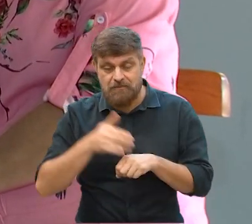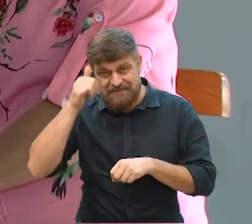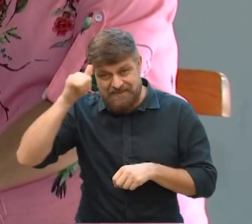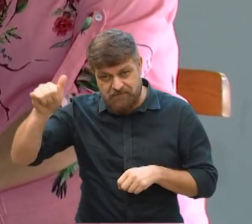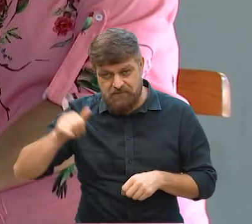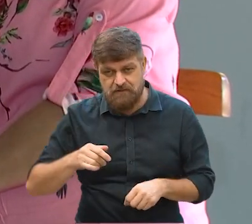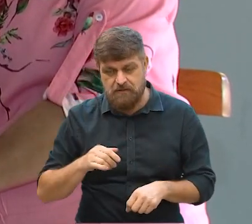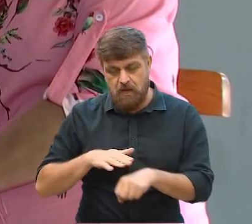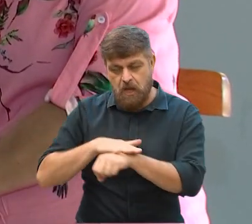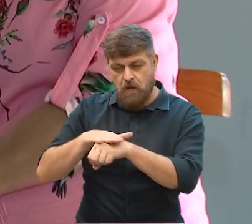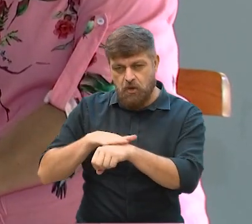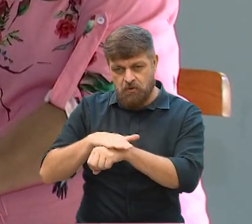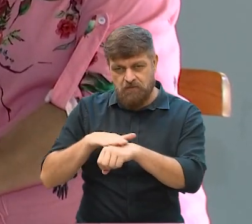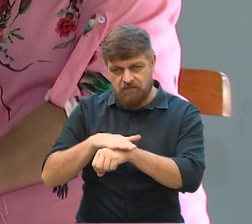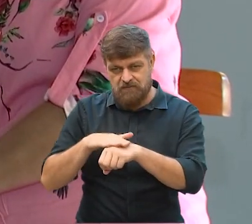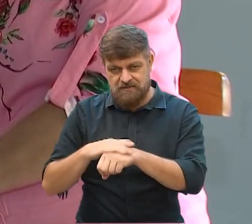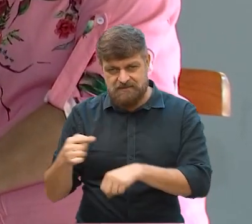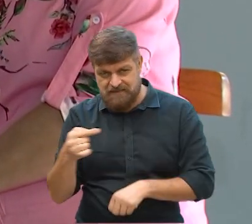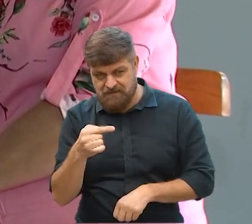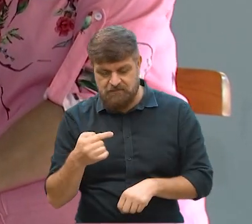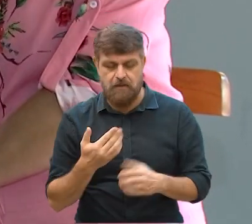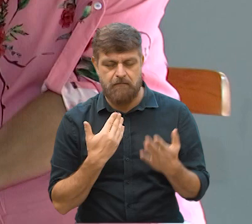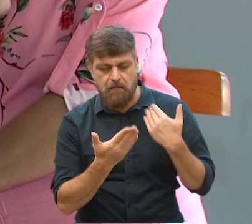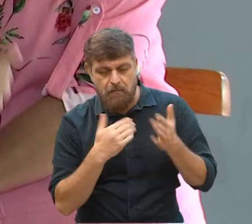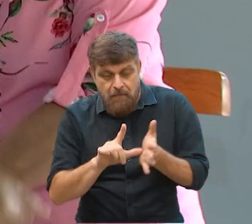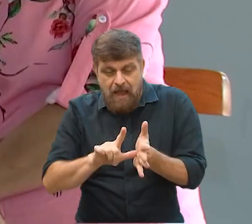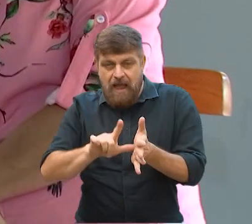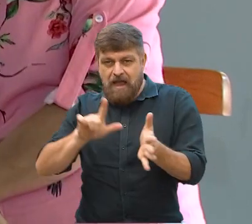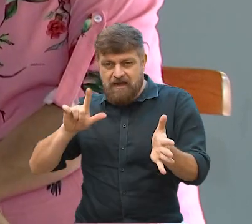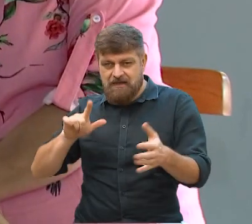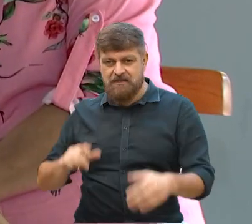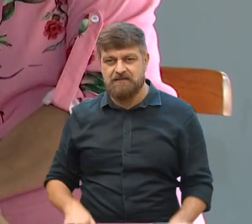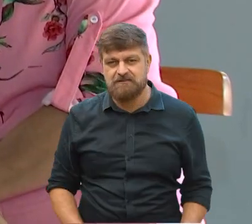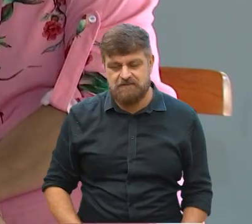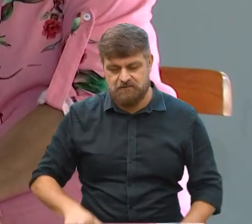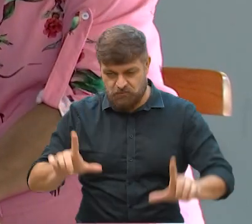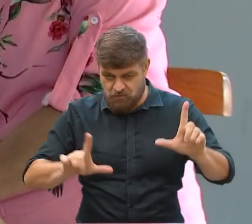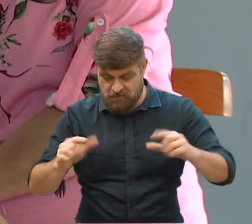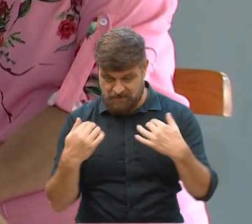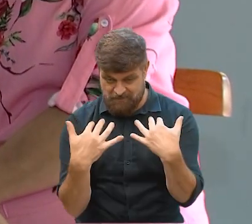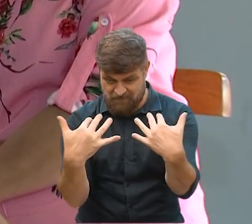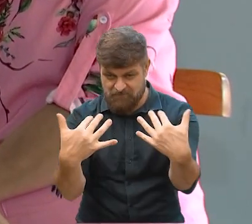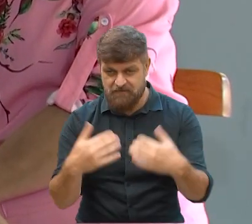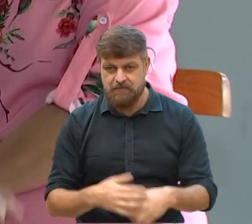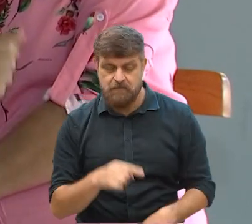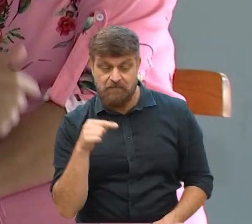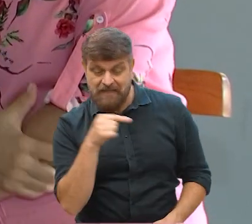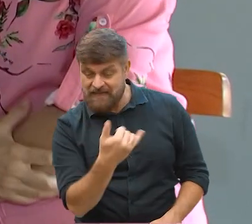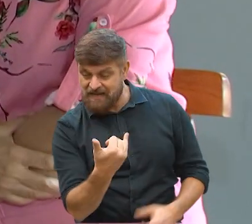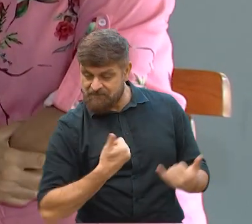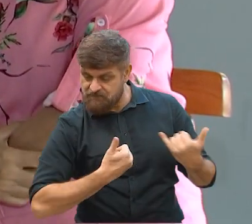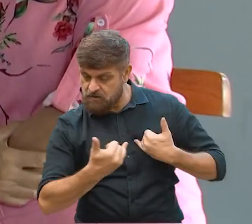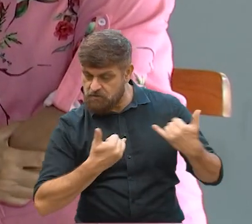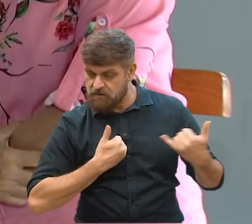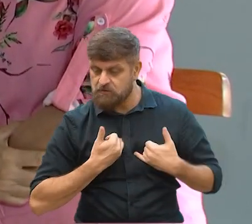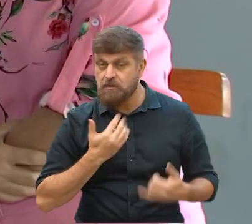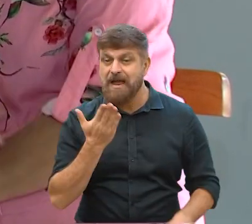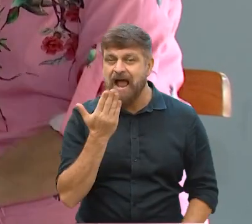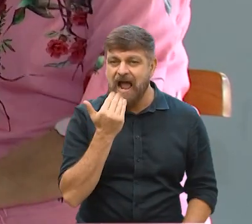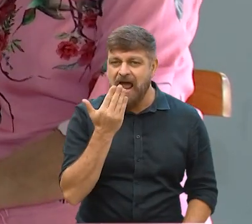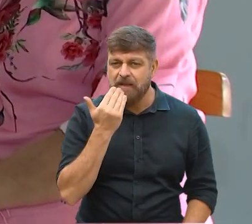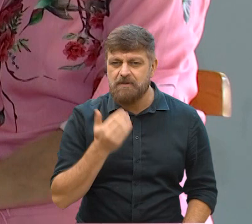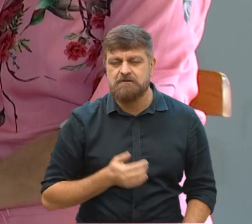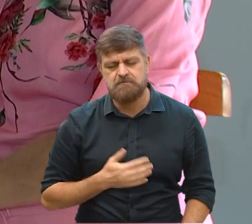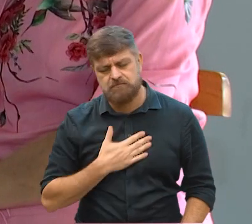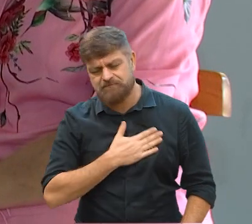na conversa com o Dr. André, antes de termos essa conversa com você que está em casa assistindo, ele falou muito sobre os alimentos. E